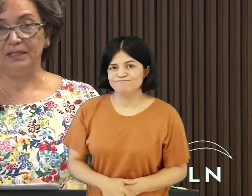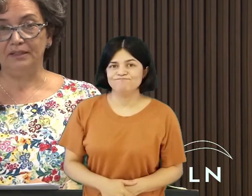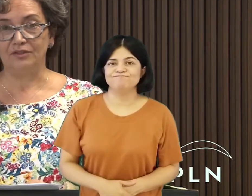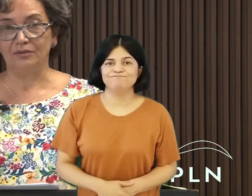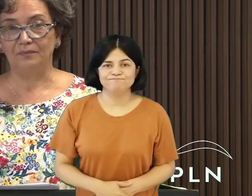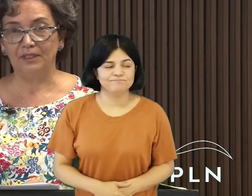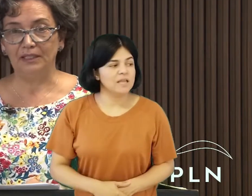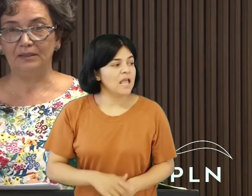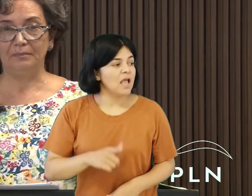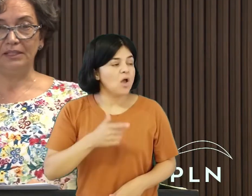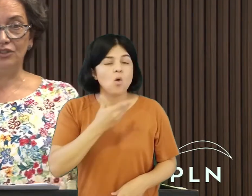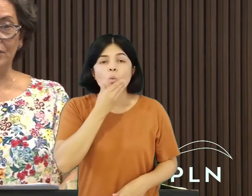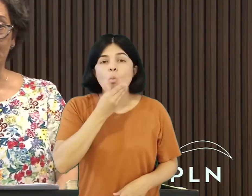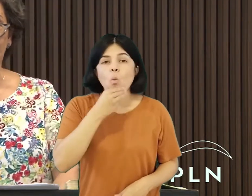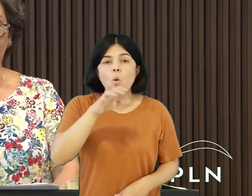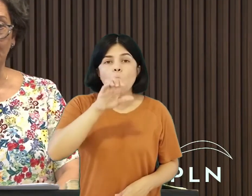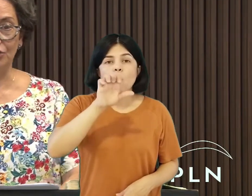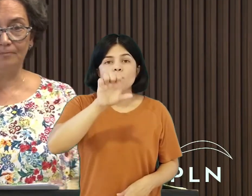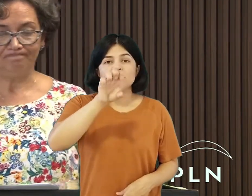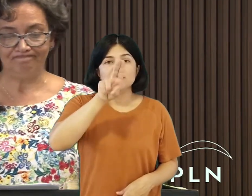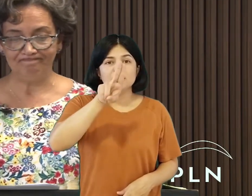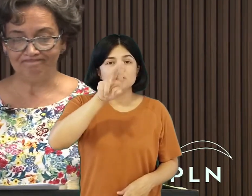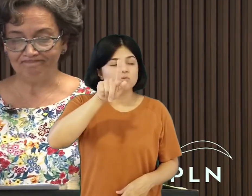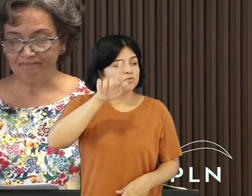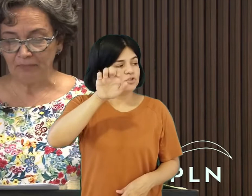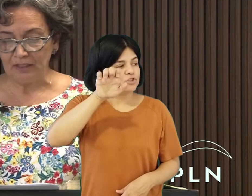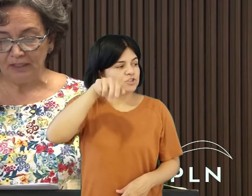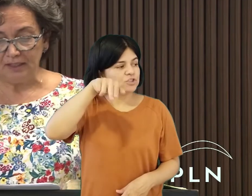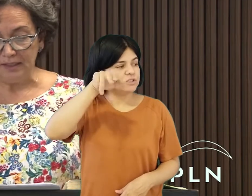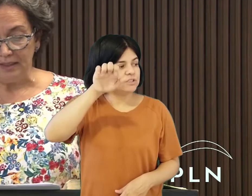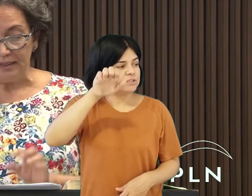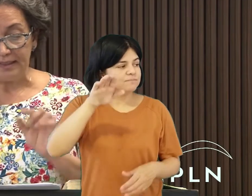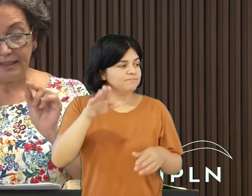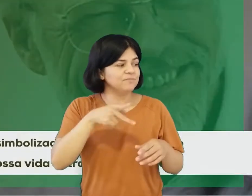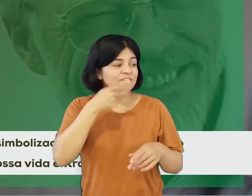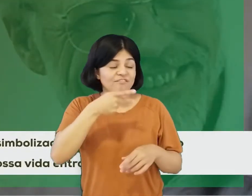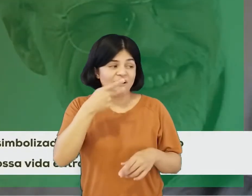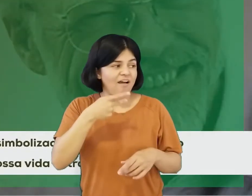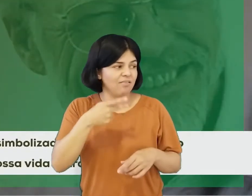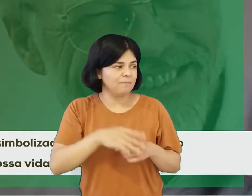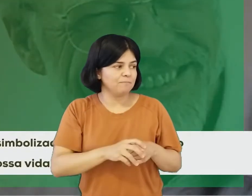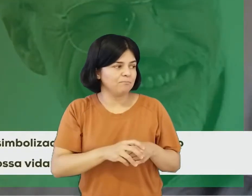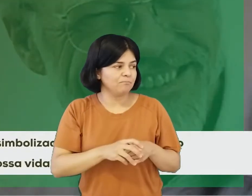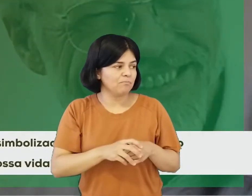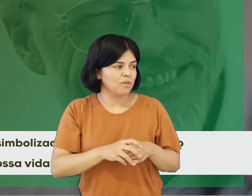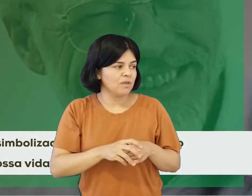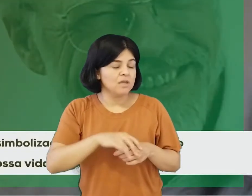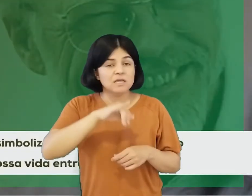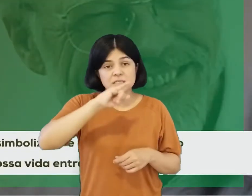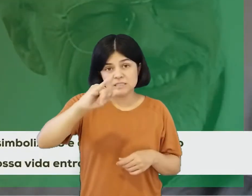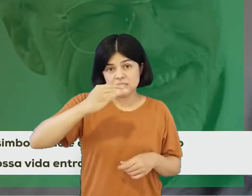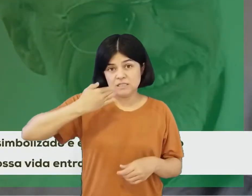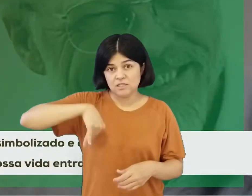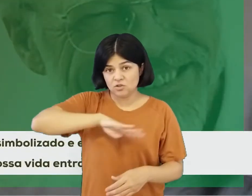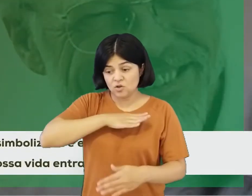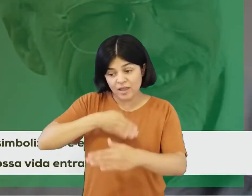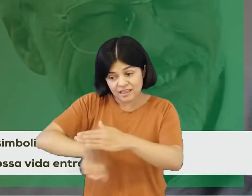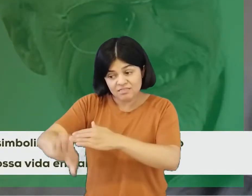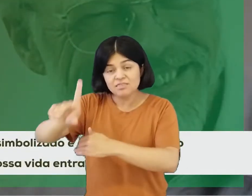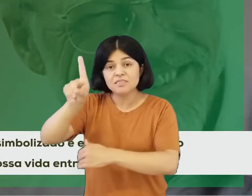Eugene Peterson, ele também diz o seguinte: se não entramos no descanso, que